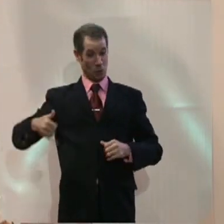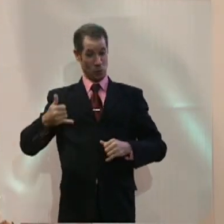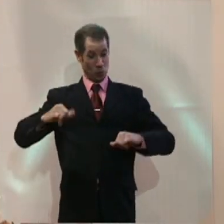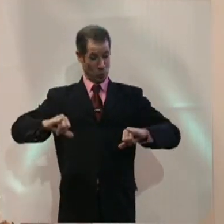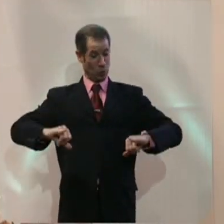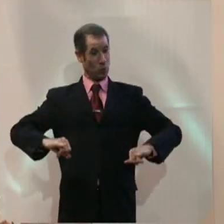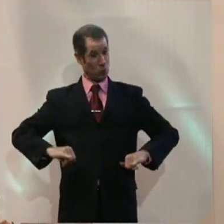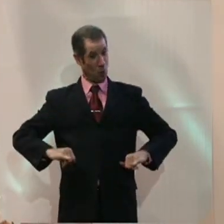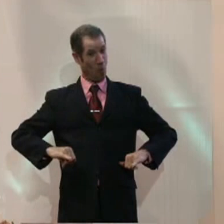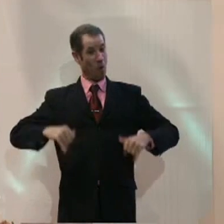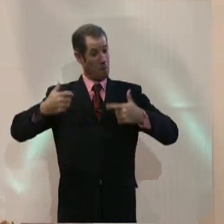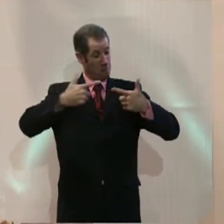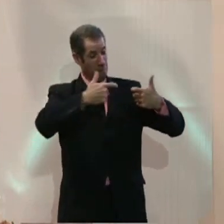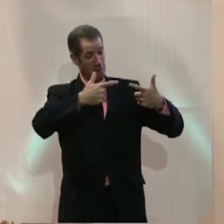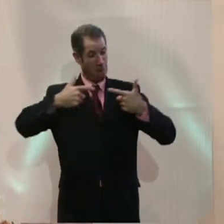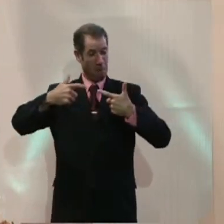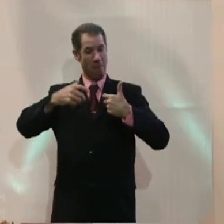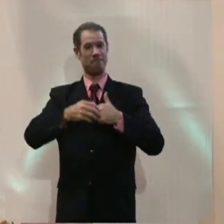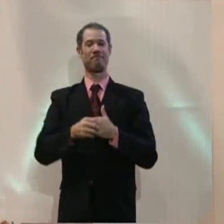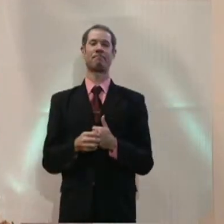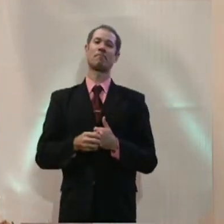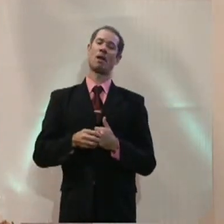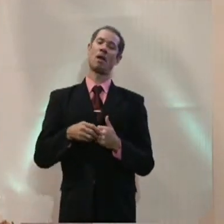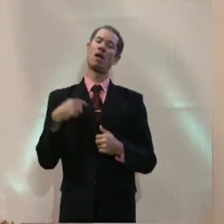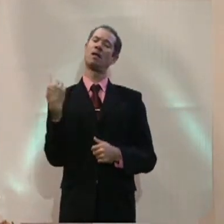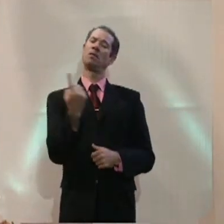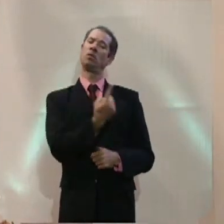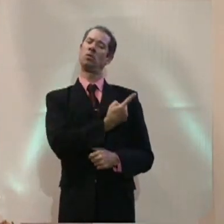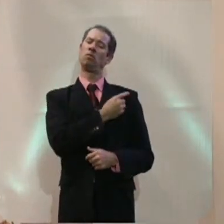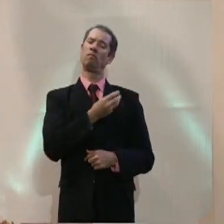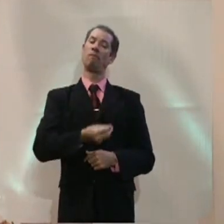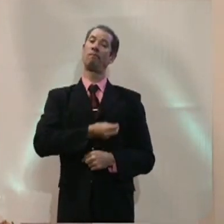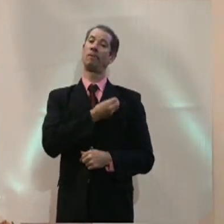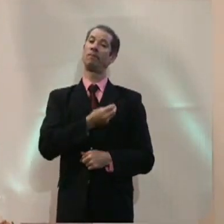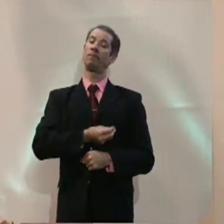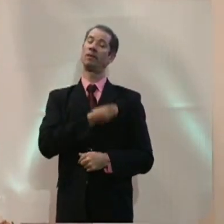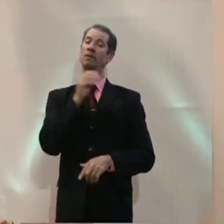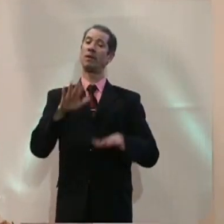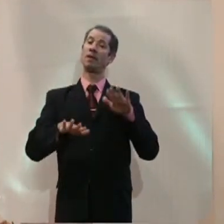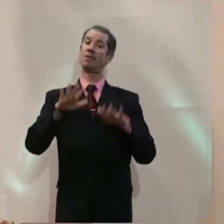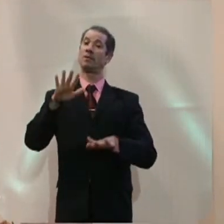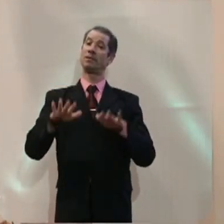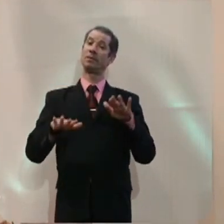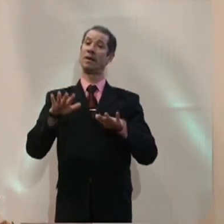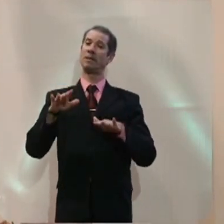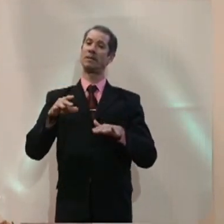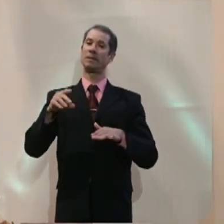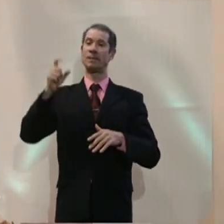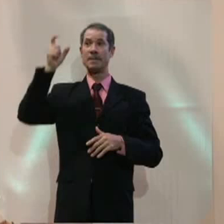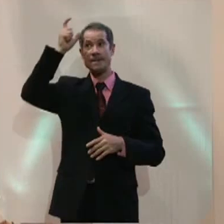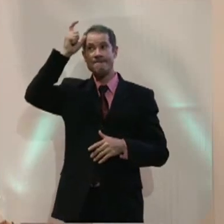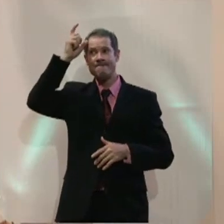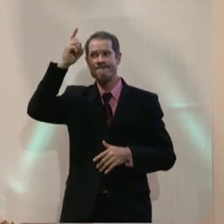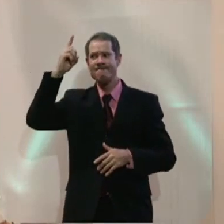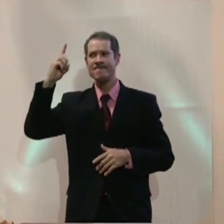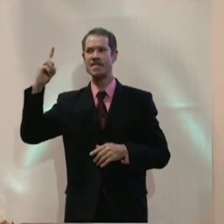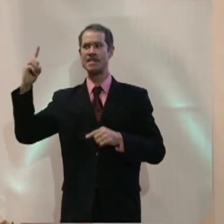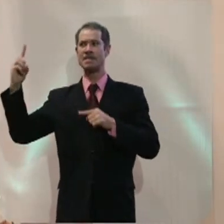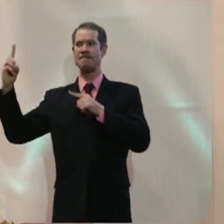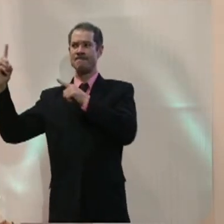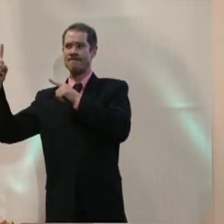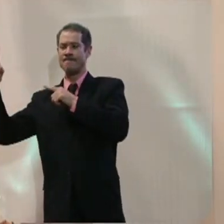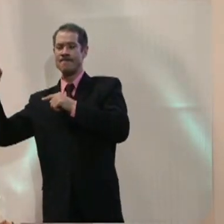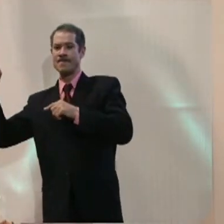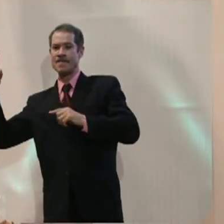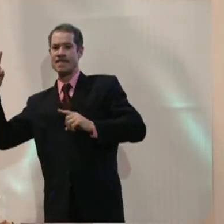espiritual. E a batalha espiritual que nós estamos vivendo, às vezes faz com que o inimigo entulhe